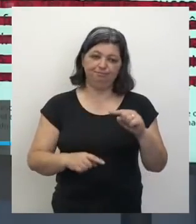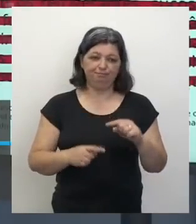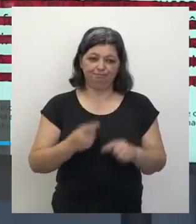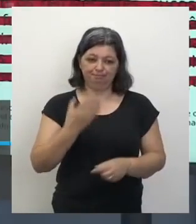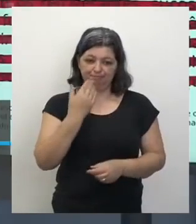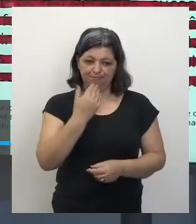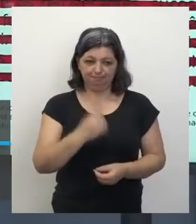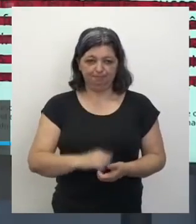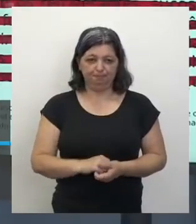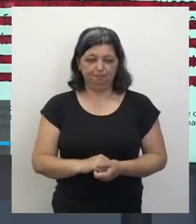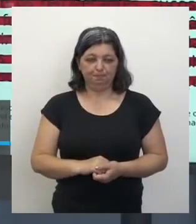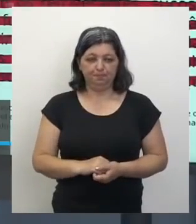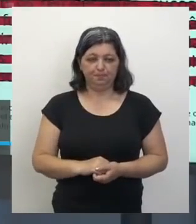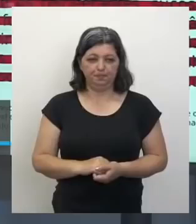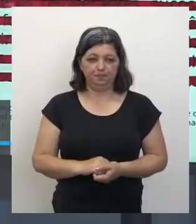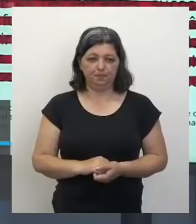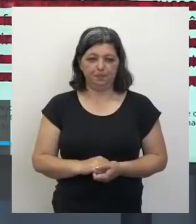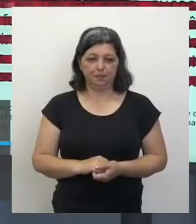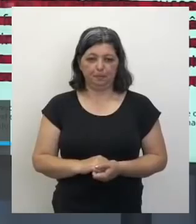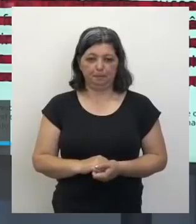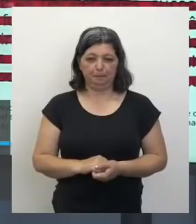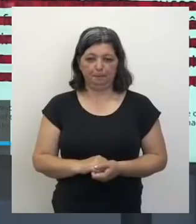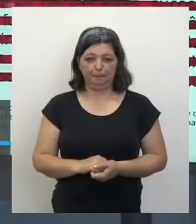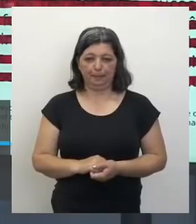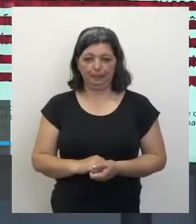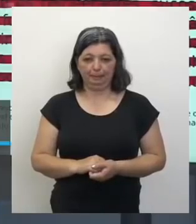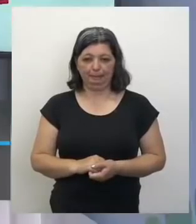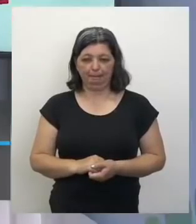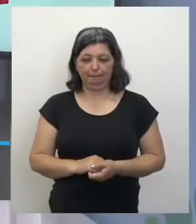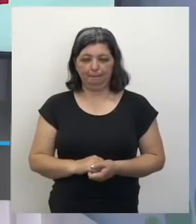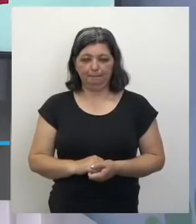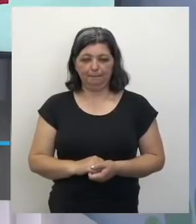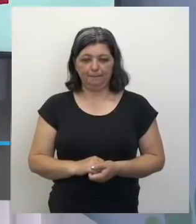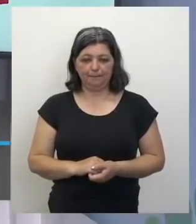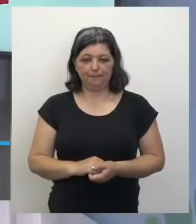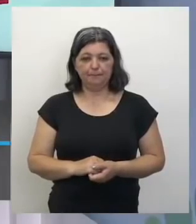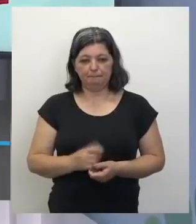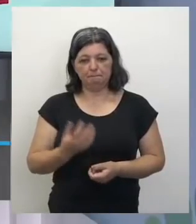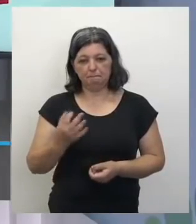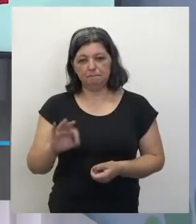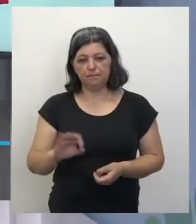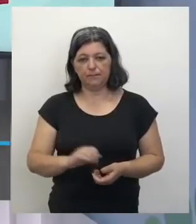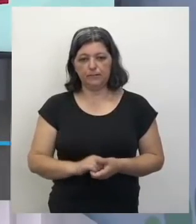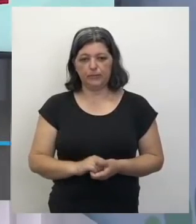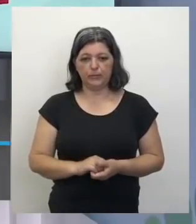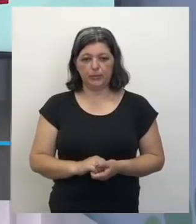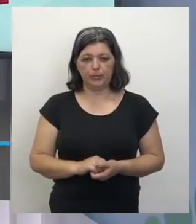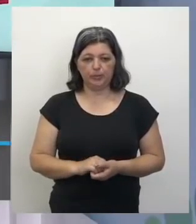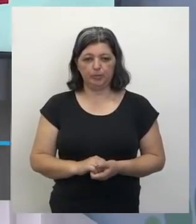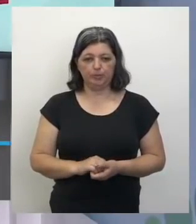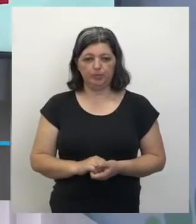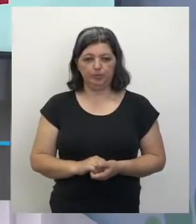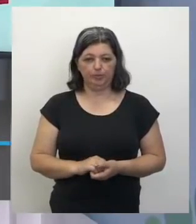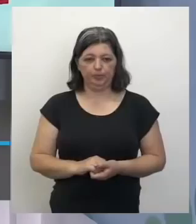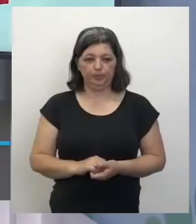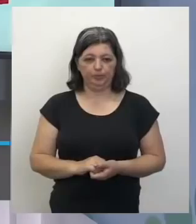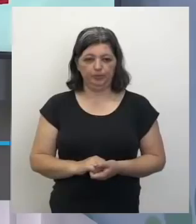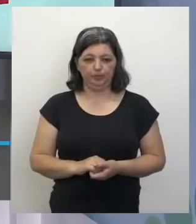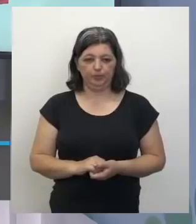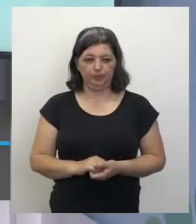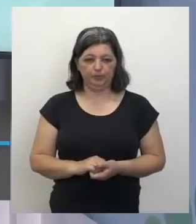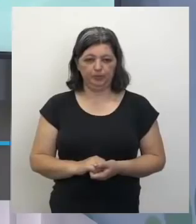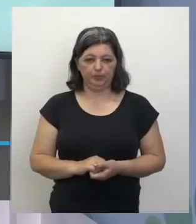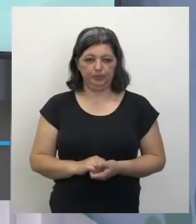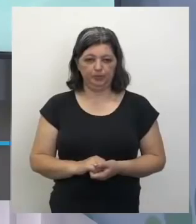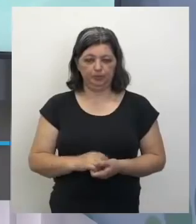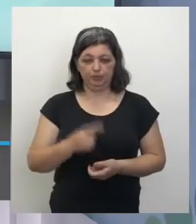fiz assim. Desapareceu um pouquinho tudo aí no texto, mas tá certo. Agora eu vou apagar tudo, se vocês quiserem